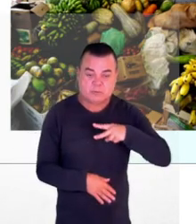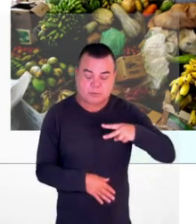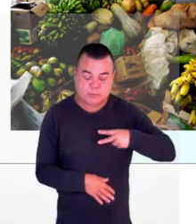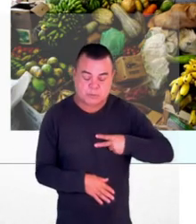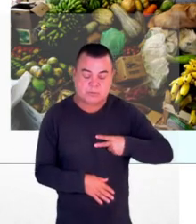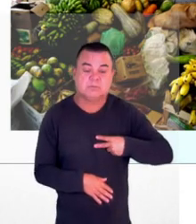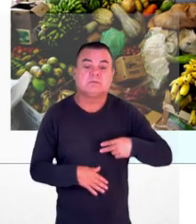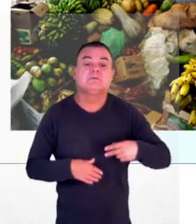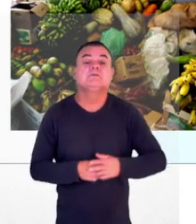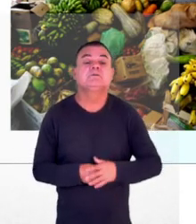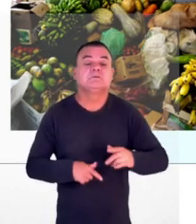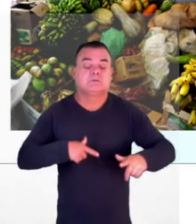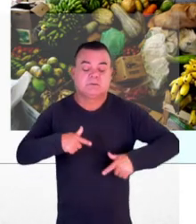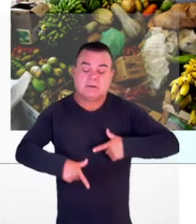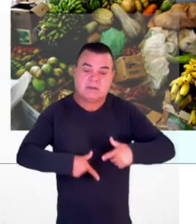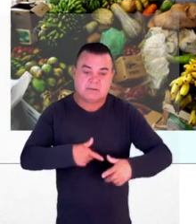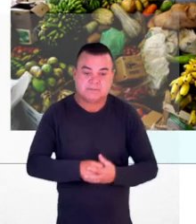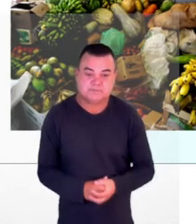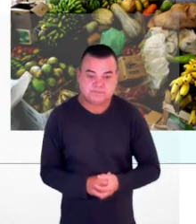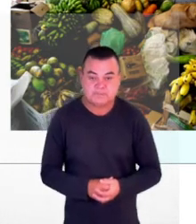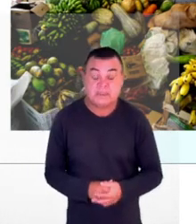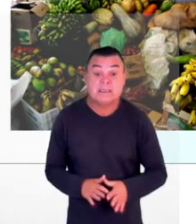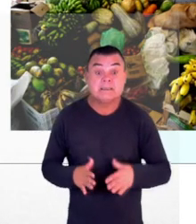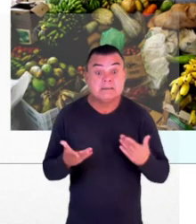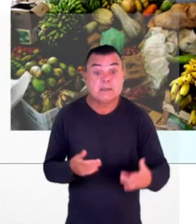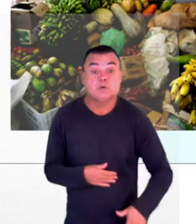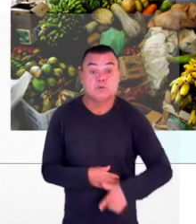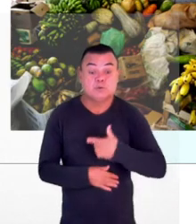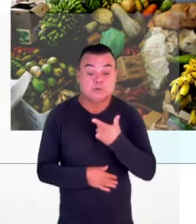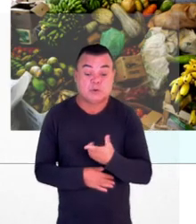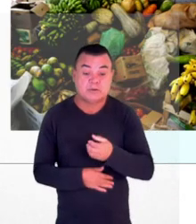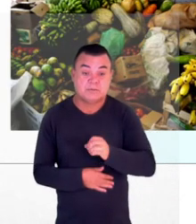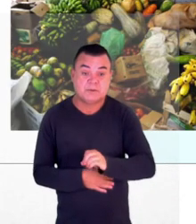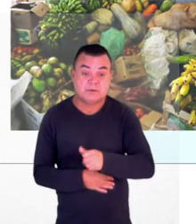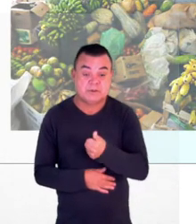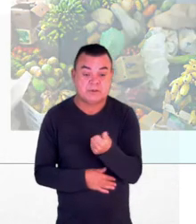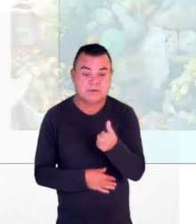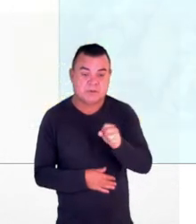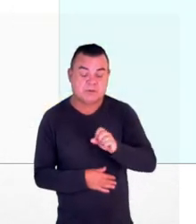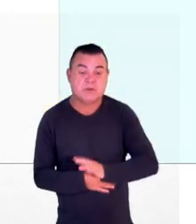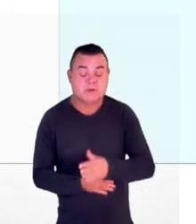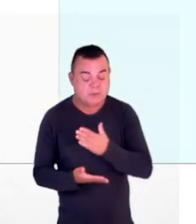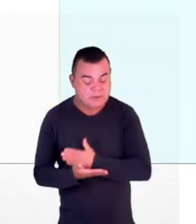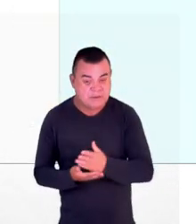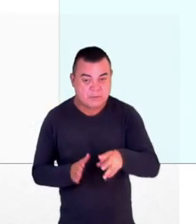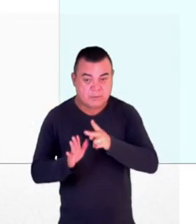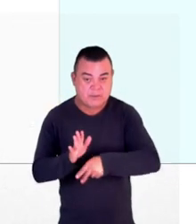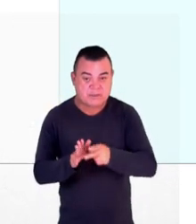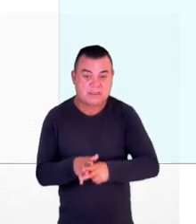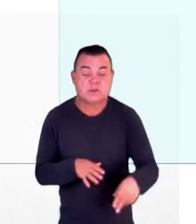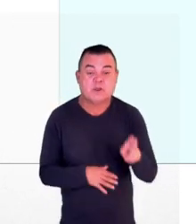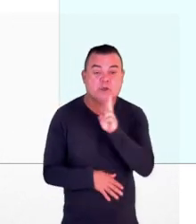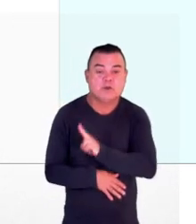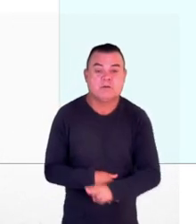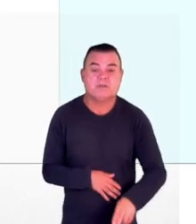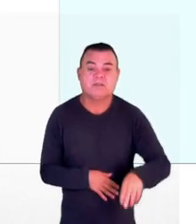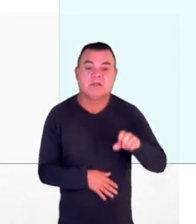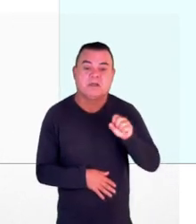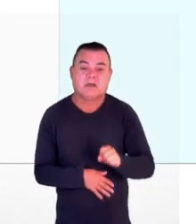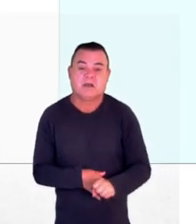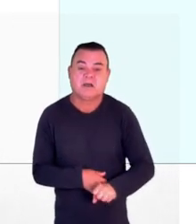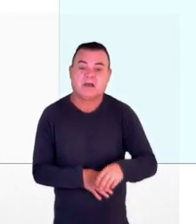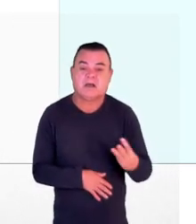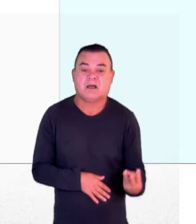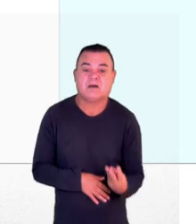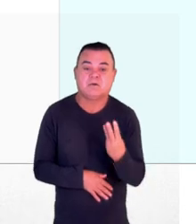eh então nós em 2018 iniciamos um projeto que se chama aur que é uma palavrinha orubá que